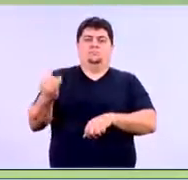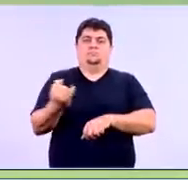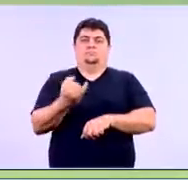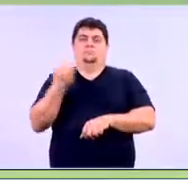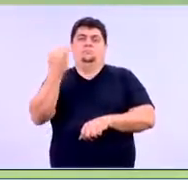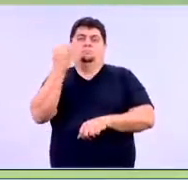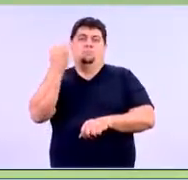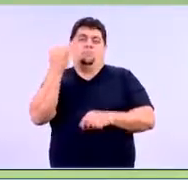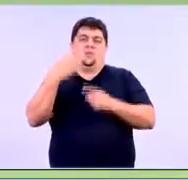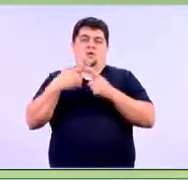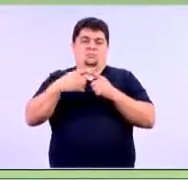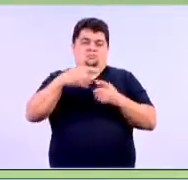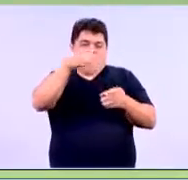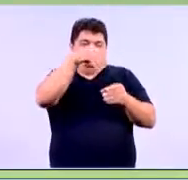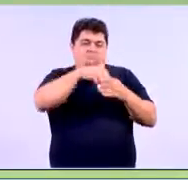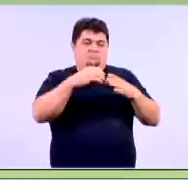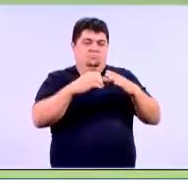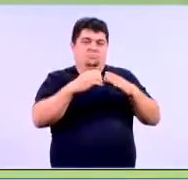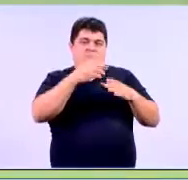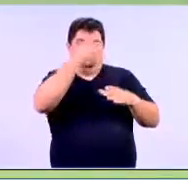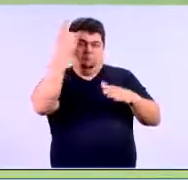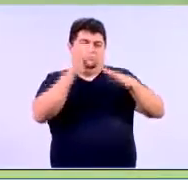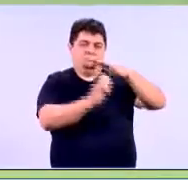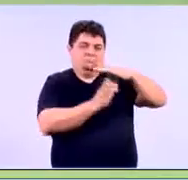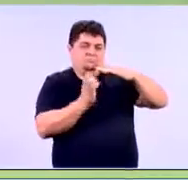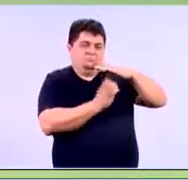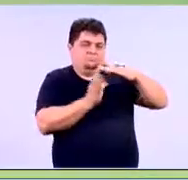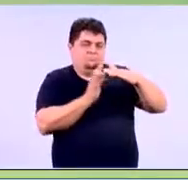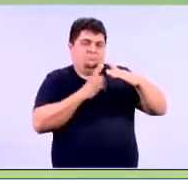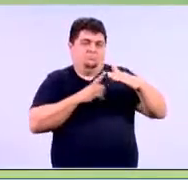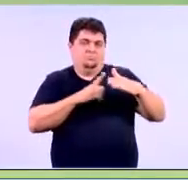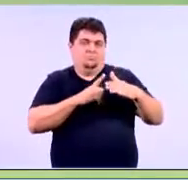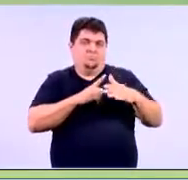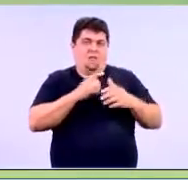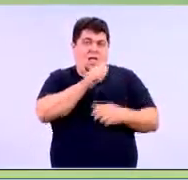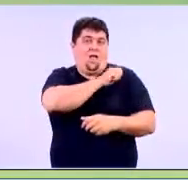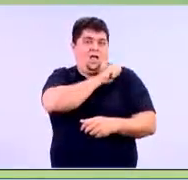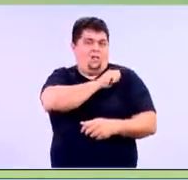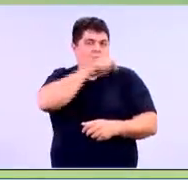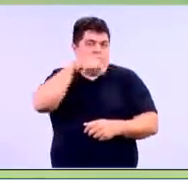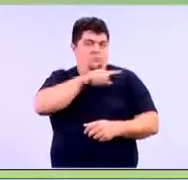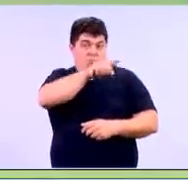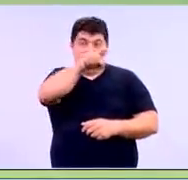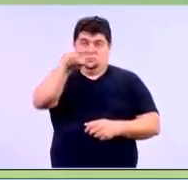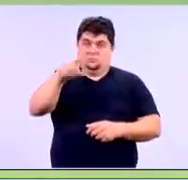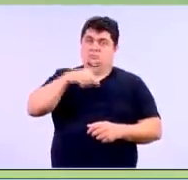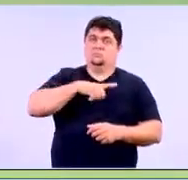o financeiro de uma pessoa jurídica. O aluno IFRO, ou seja, vocês,